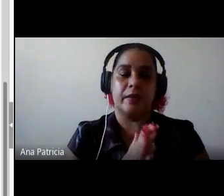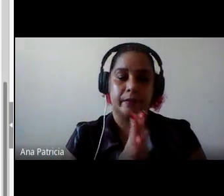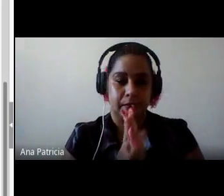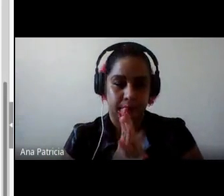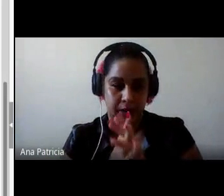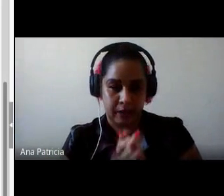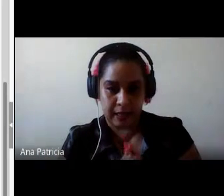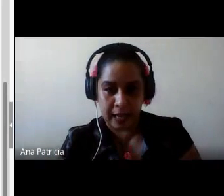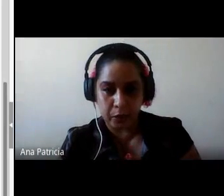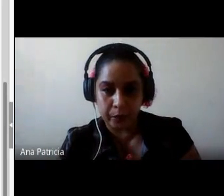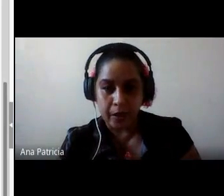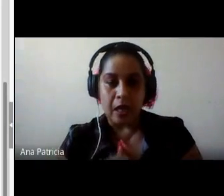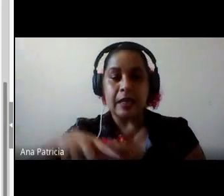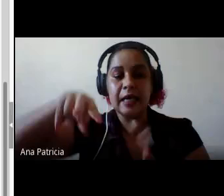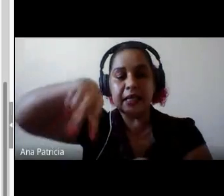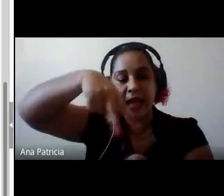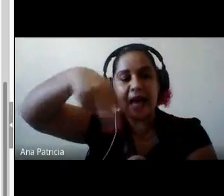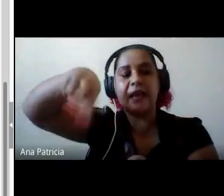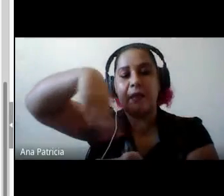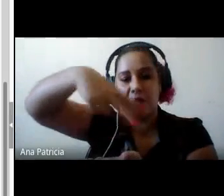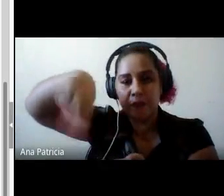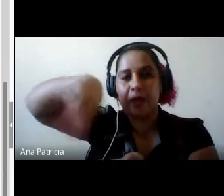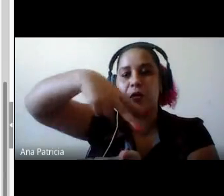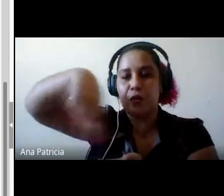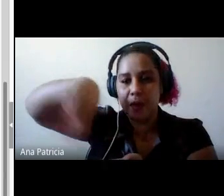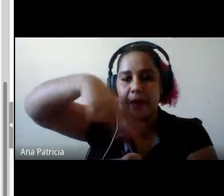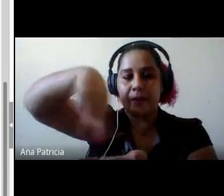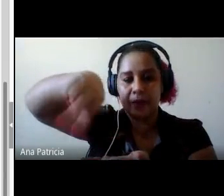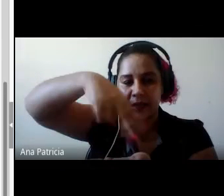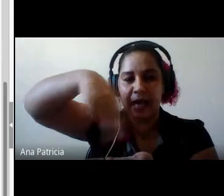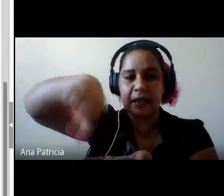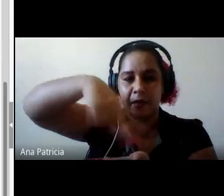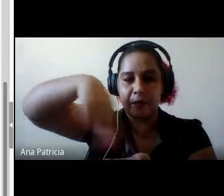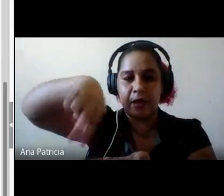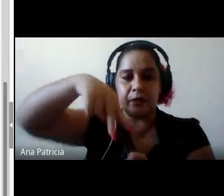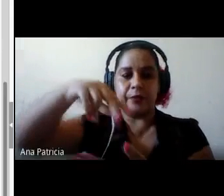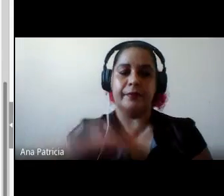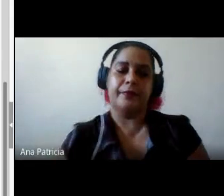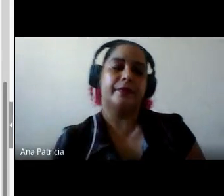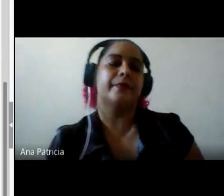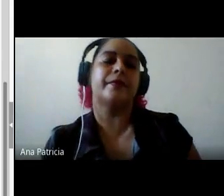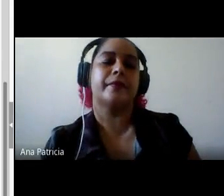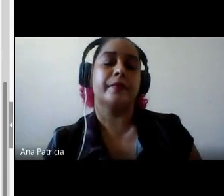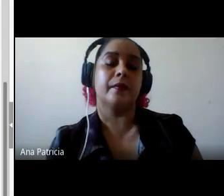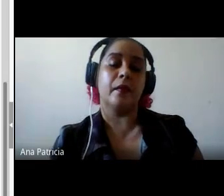situações. Certo? Dançar tem movimento, muito bem. Dançar tem movimento.